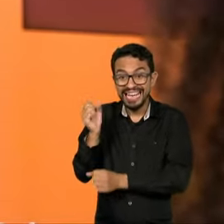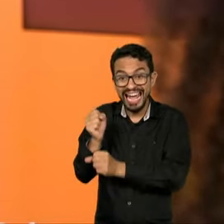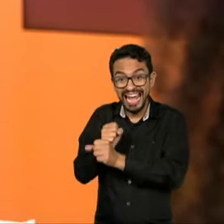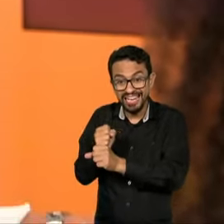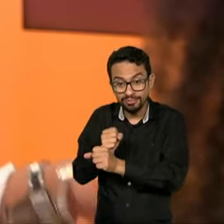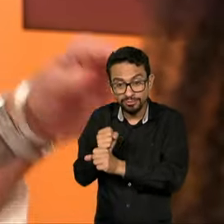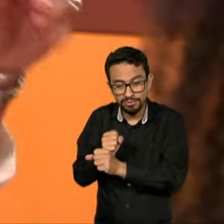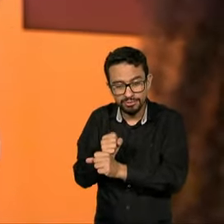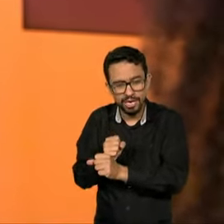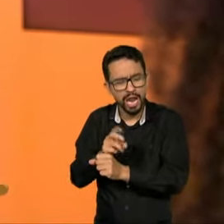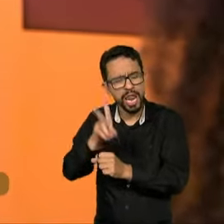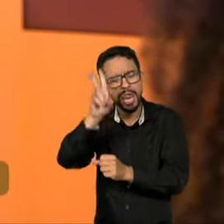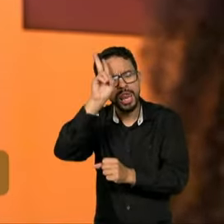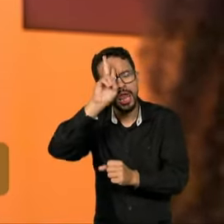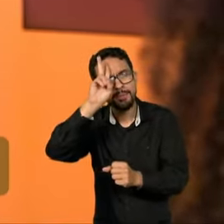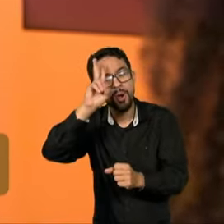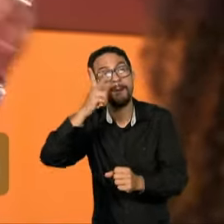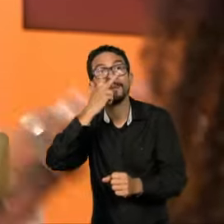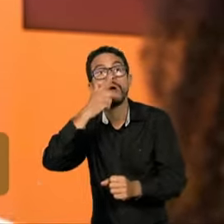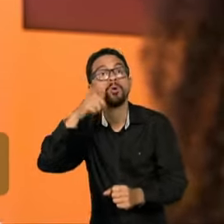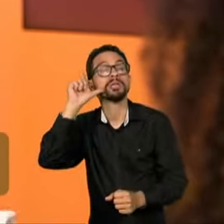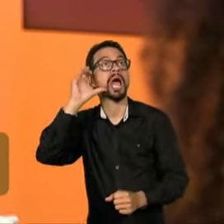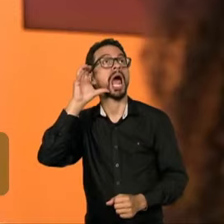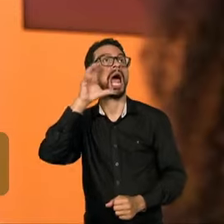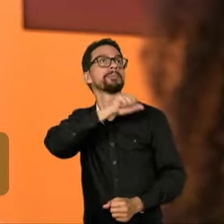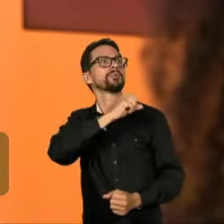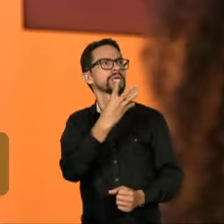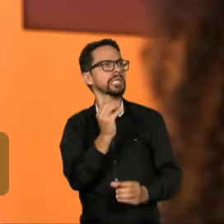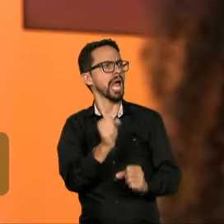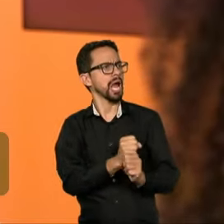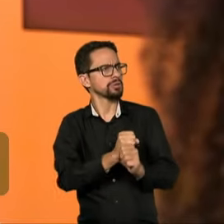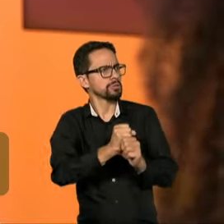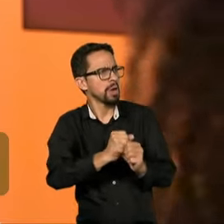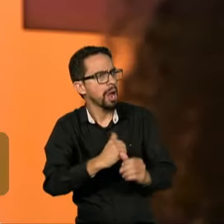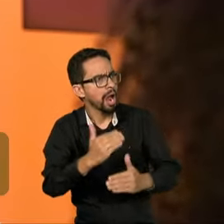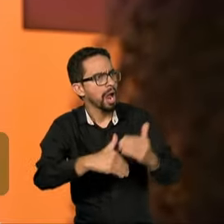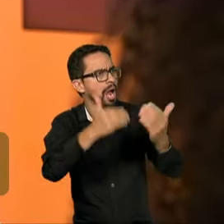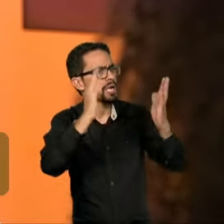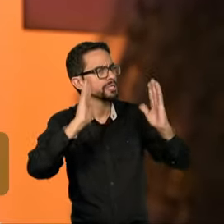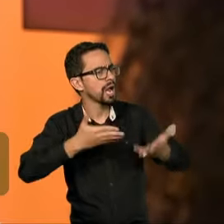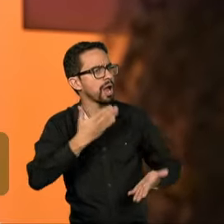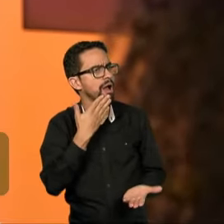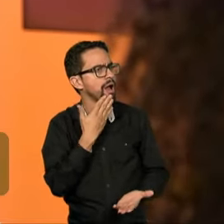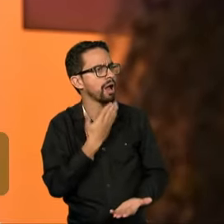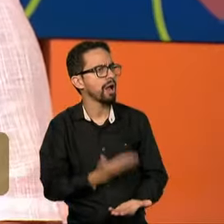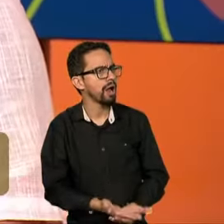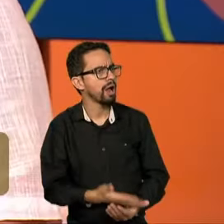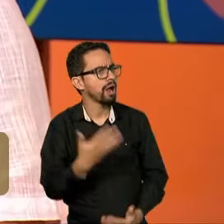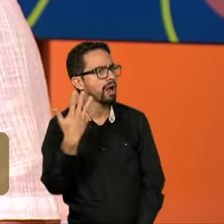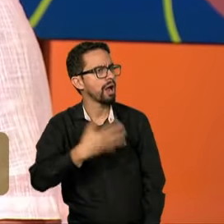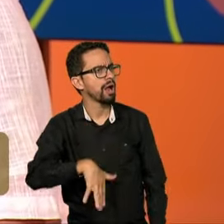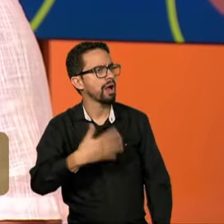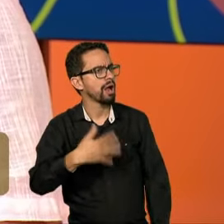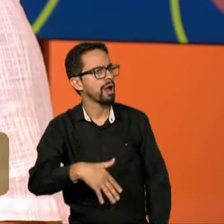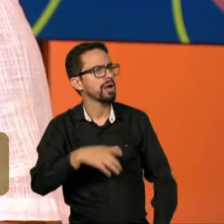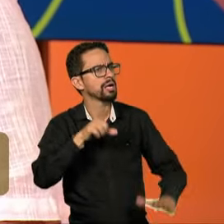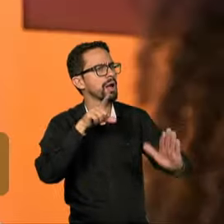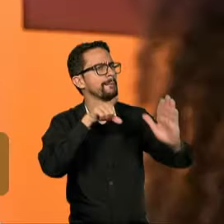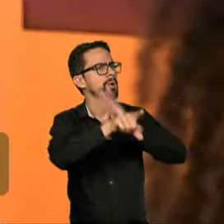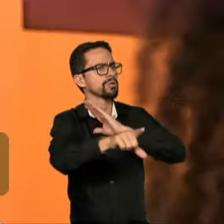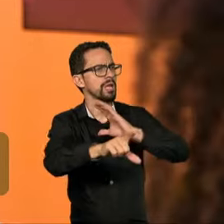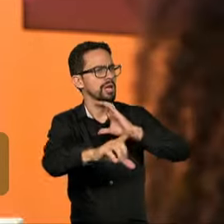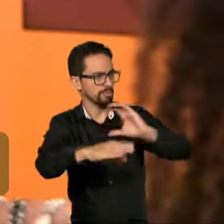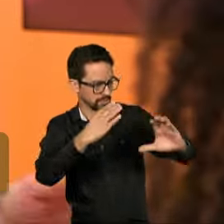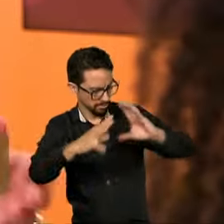Anos. Meu Deus, eu me lembro como se fosse ontem. João Peck e seus miquinhos amestrados, exatamente. Meu Deus do céu. Como é que a música entrou na tua